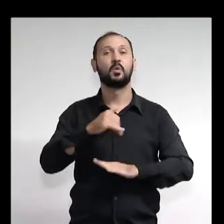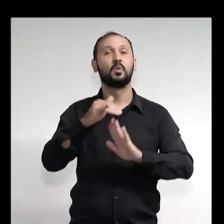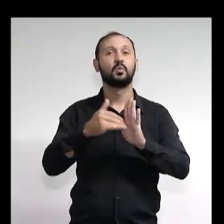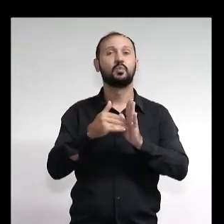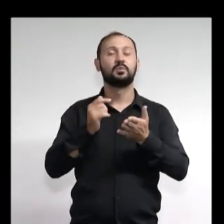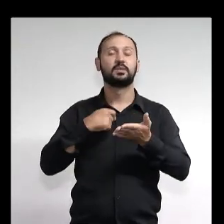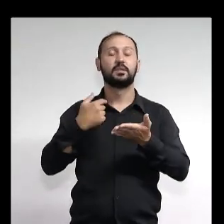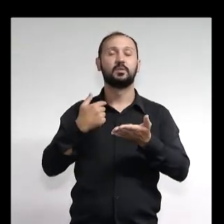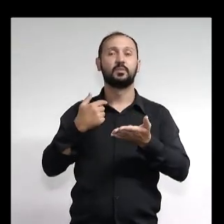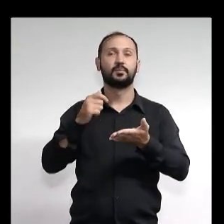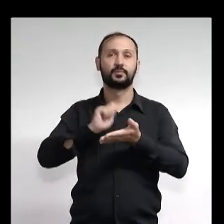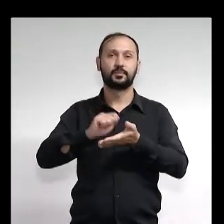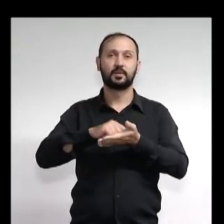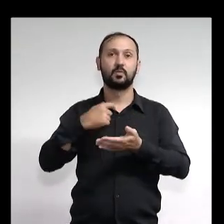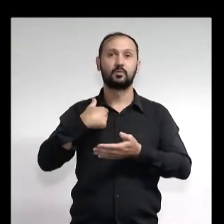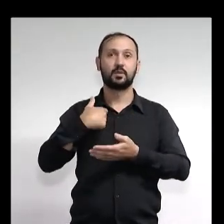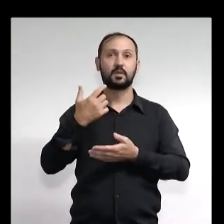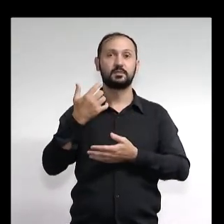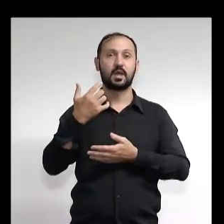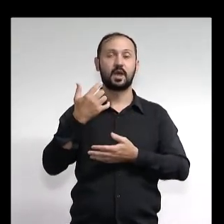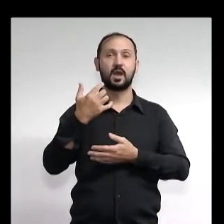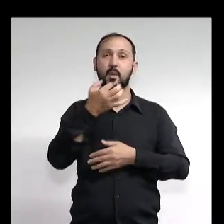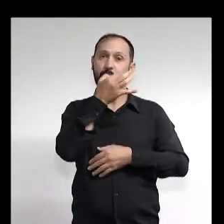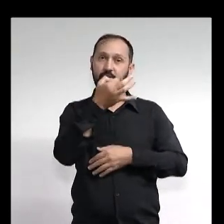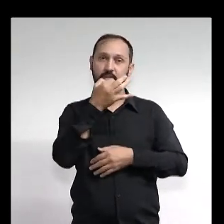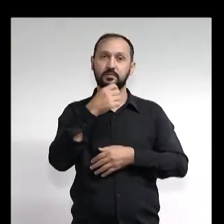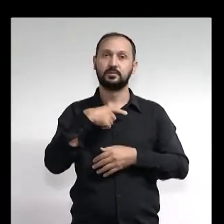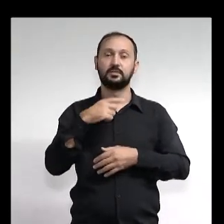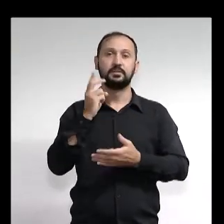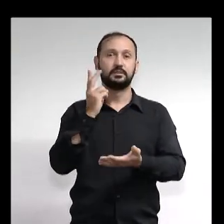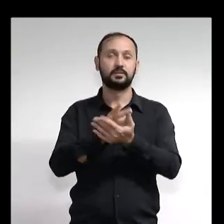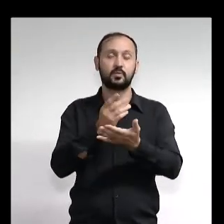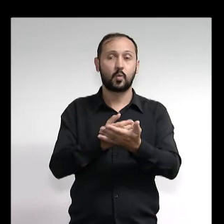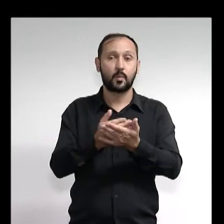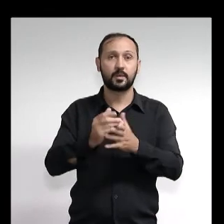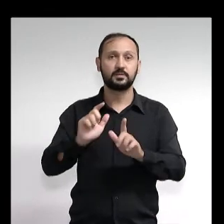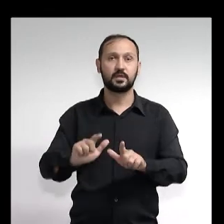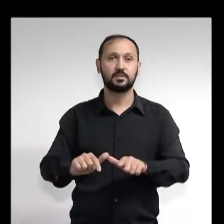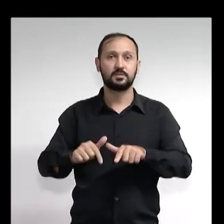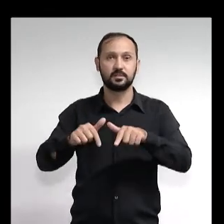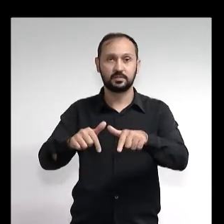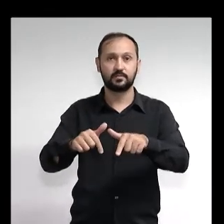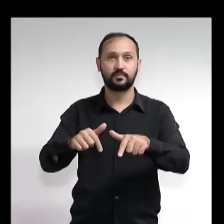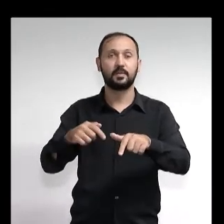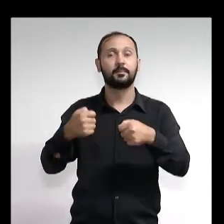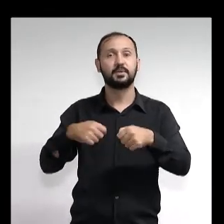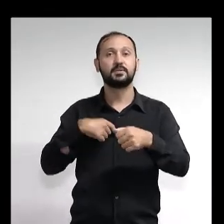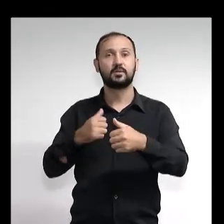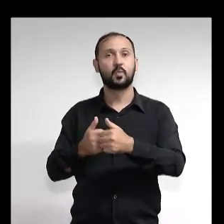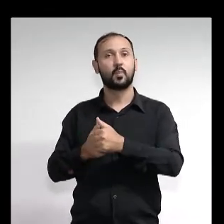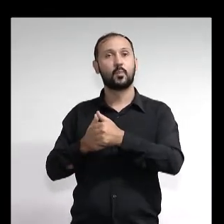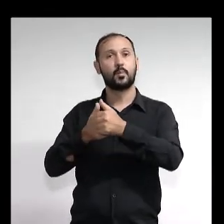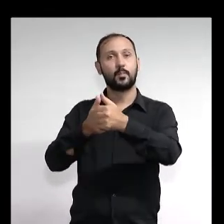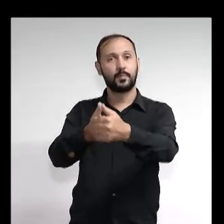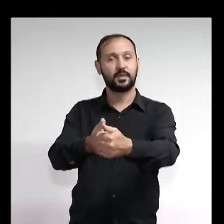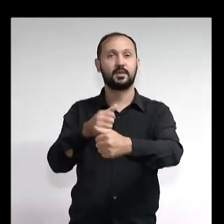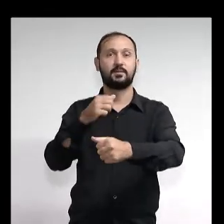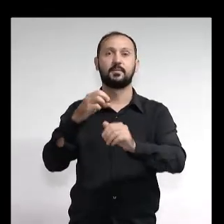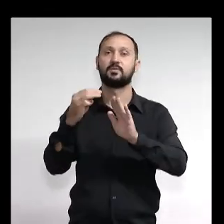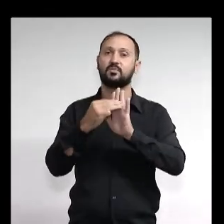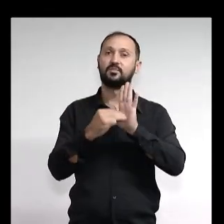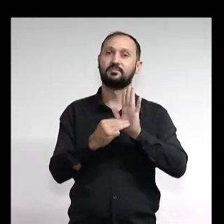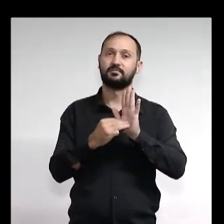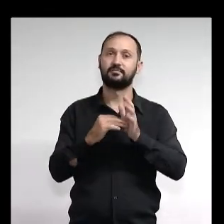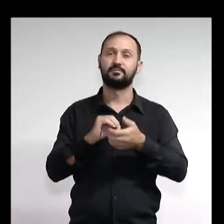mas tudo que a gente coloca, eu tenho essa percepção, tudo que você coloca em ação, ele tem que ter um